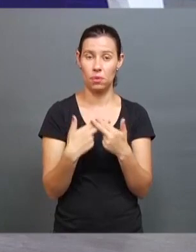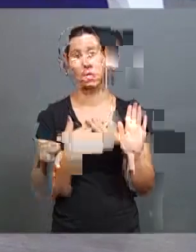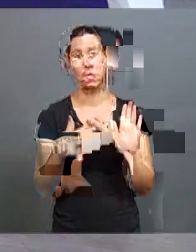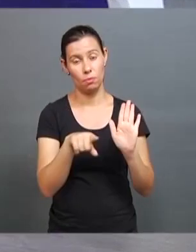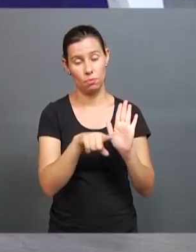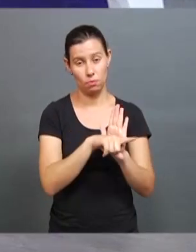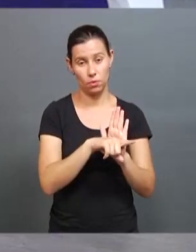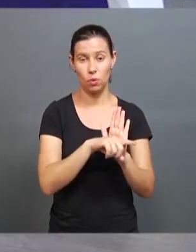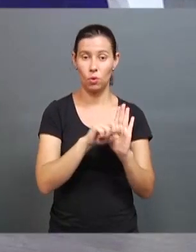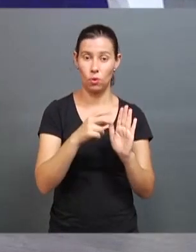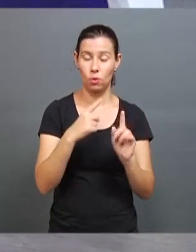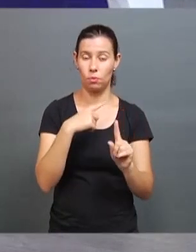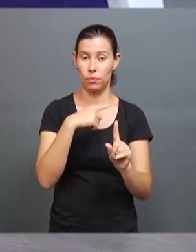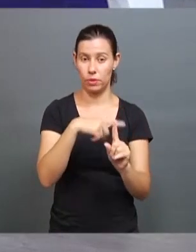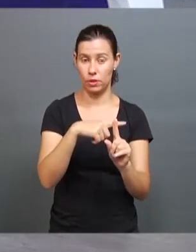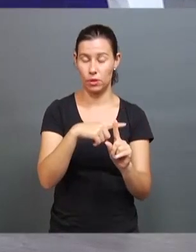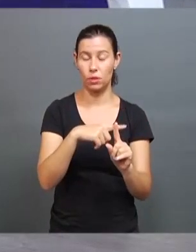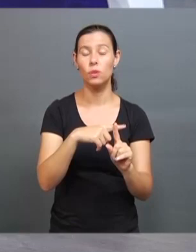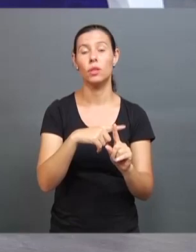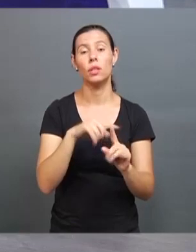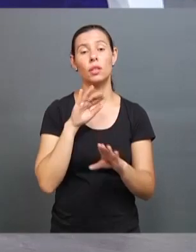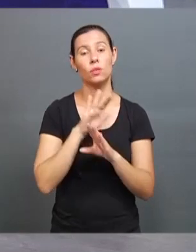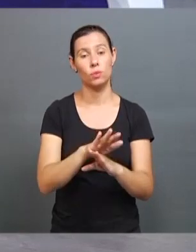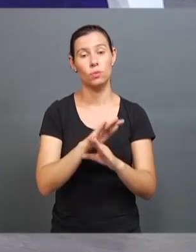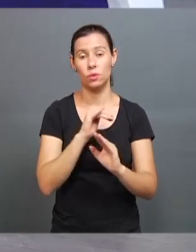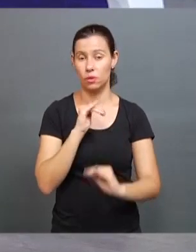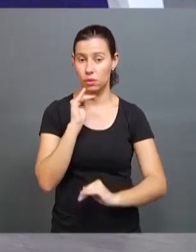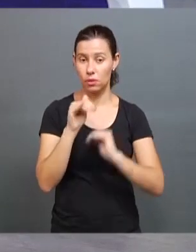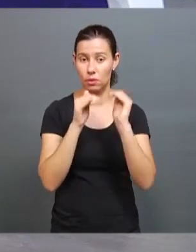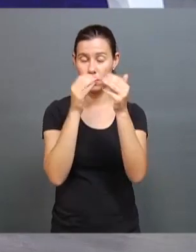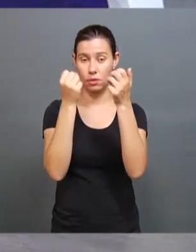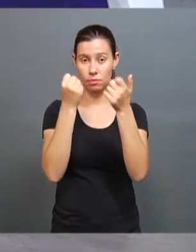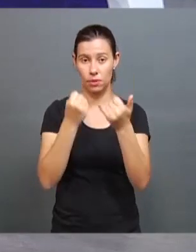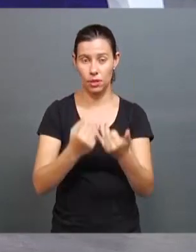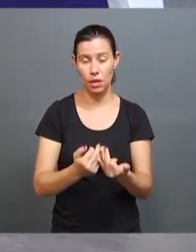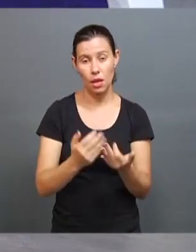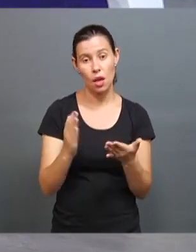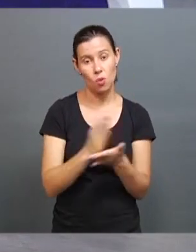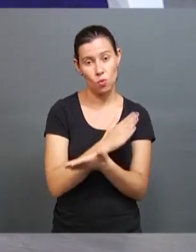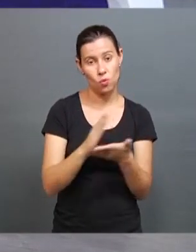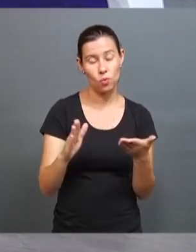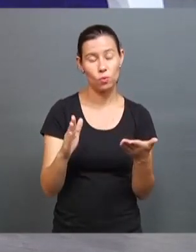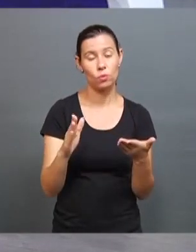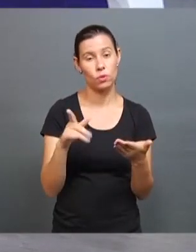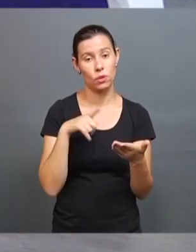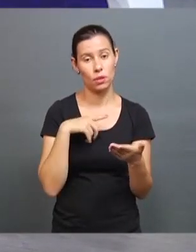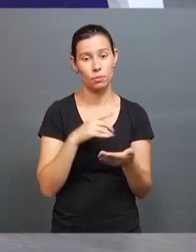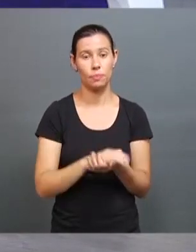Desenvolvimento da criança, Valéria, a gente pode apontar alguns aspectos? Acho que sim, mas eu queria só